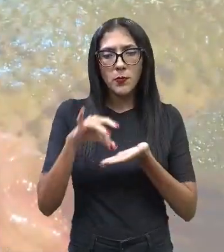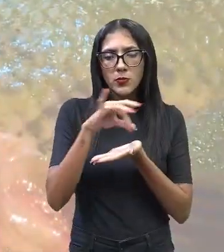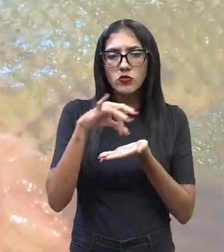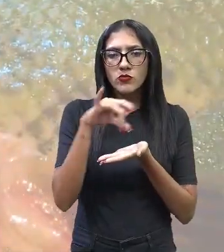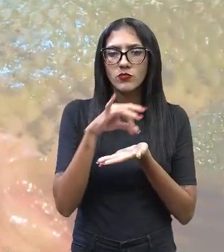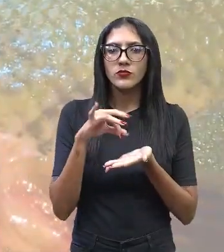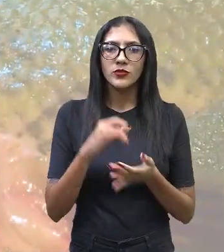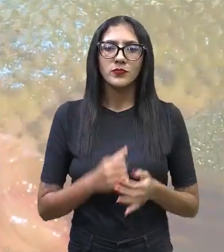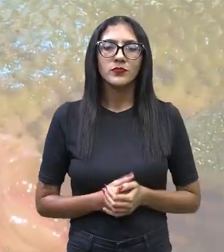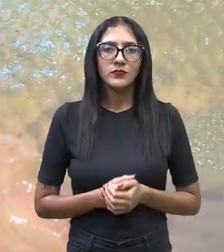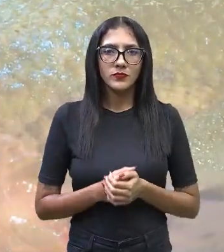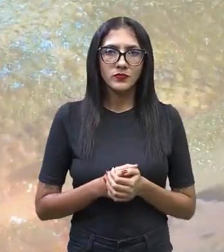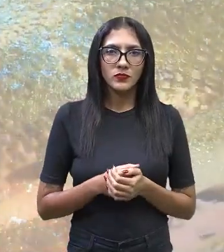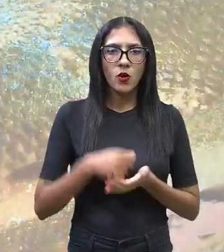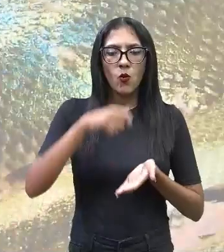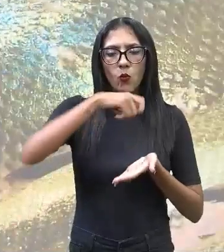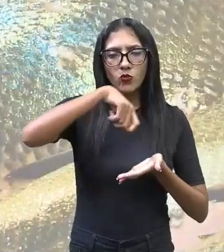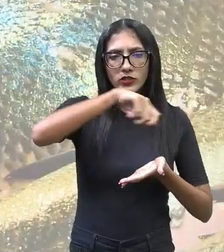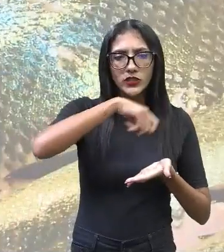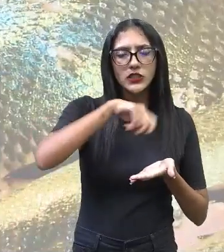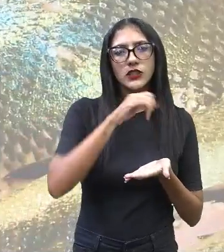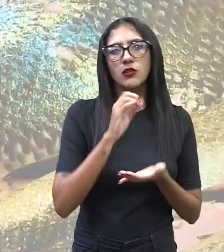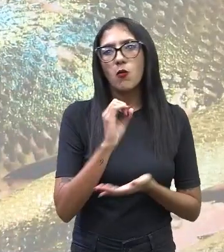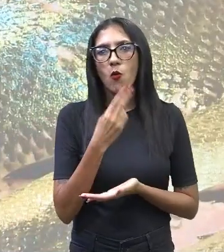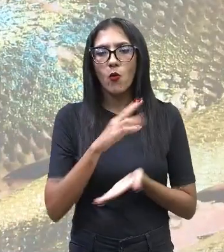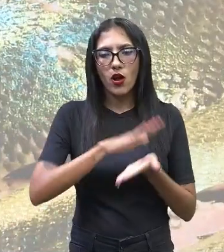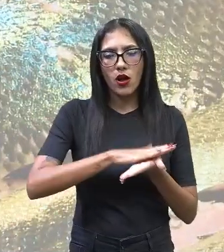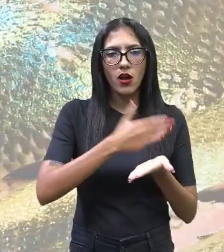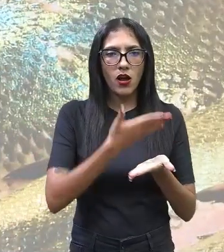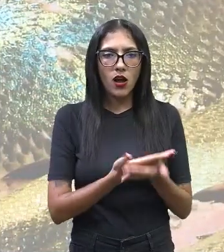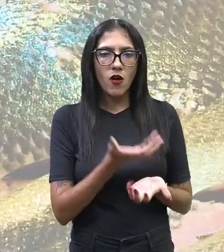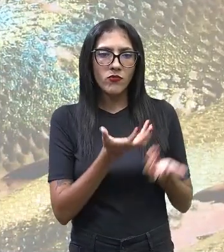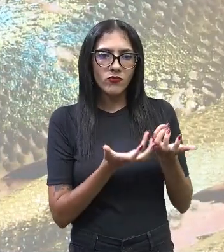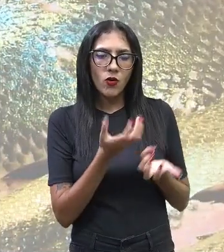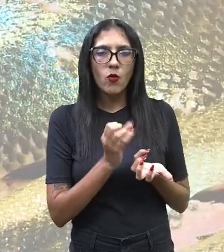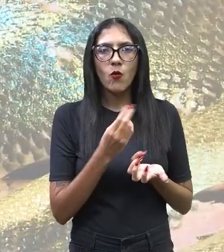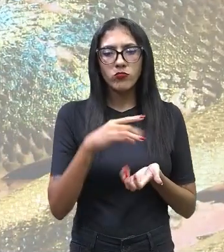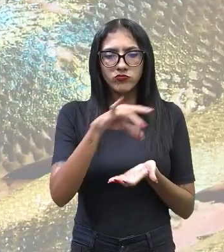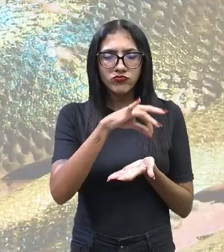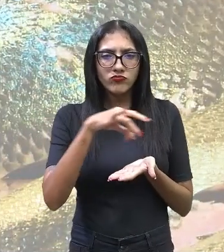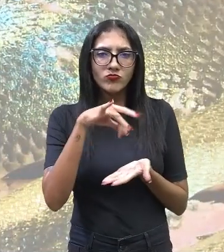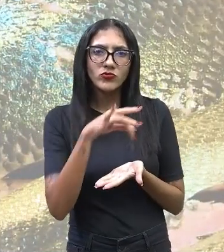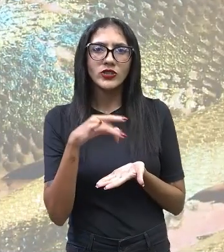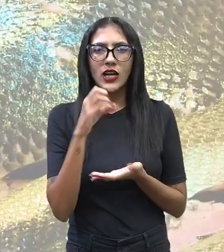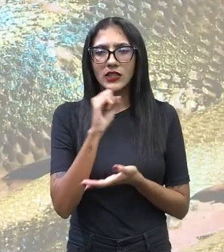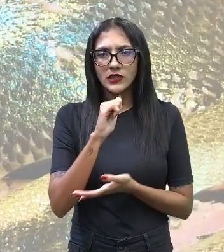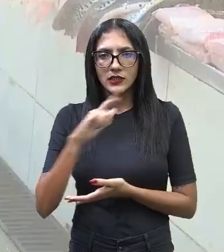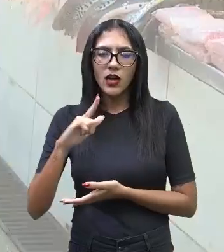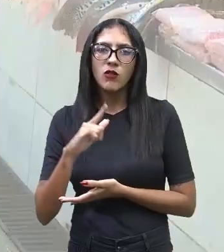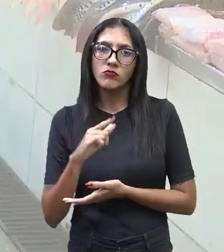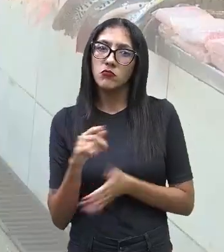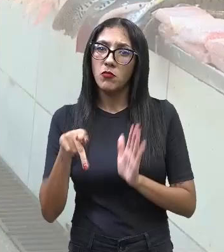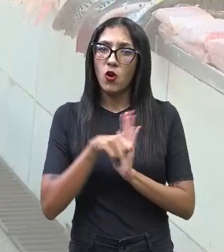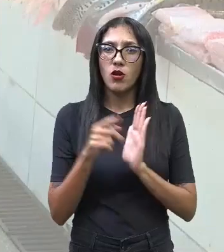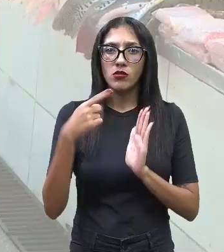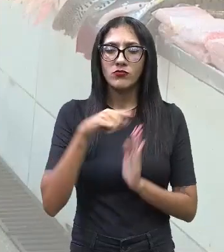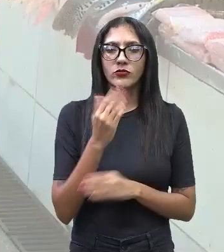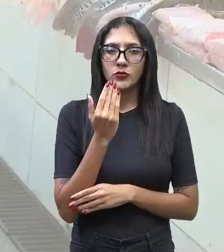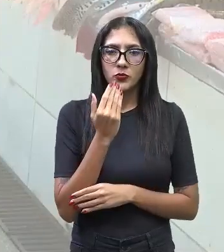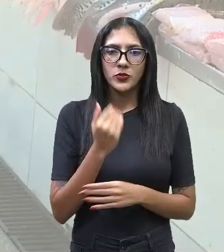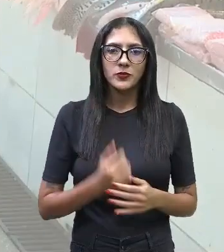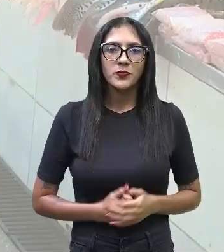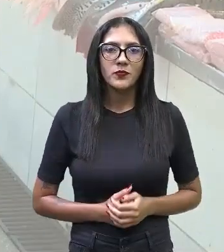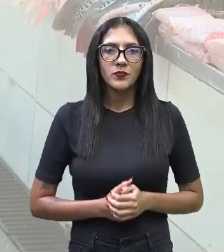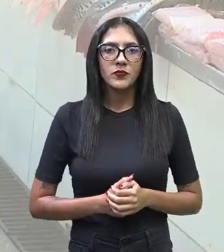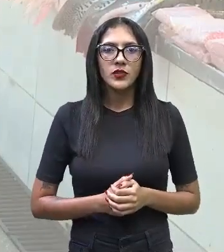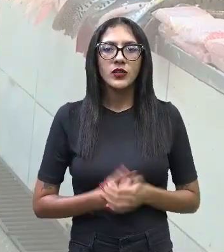Quando você cozinha, quando você faz um assado, quando você adiciona o sal, né, para a sua alimentação. Então estes